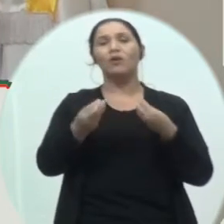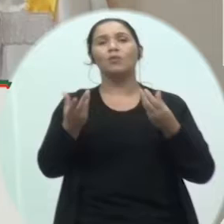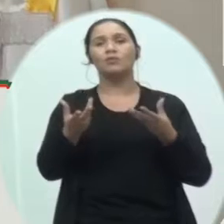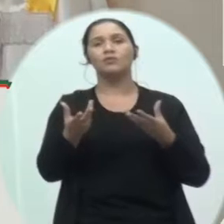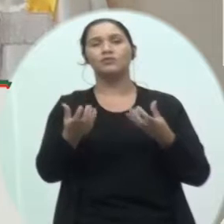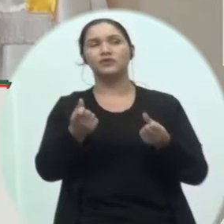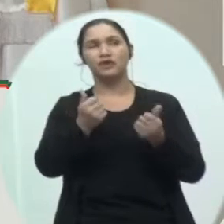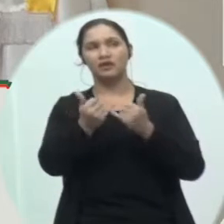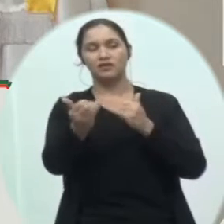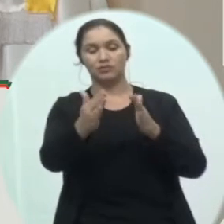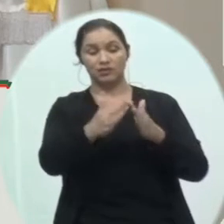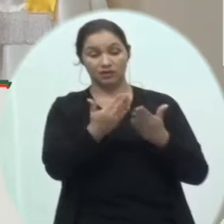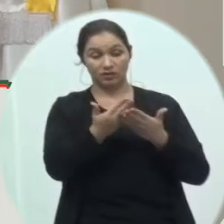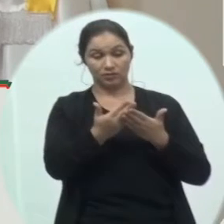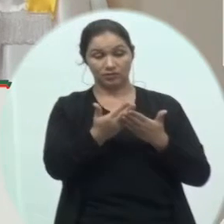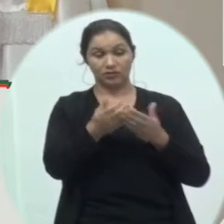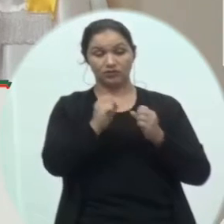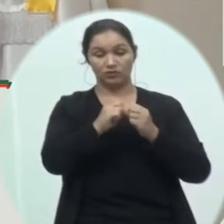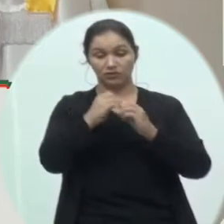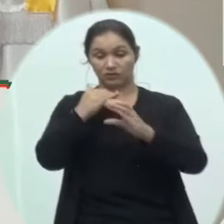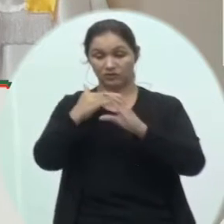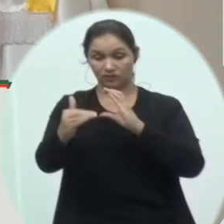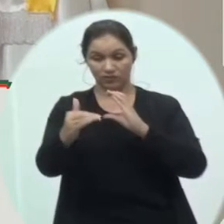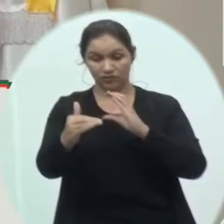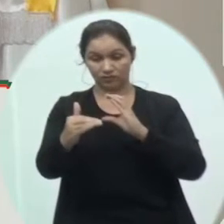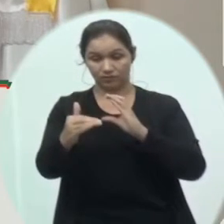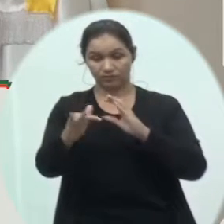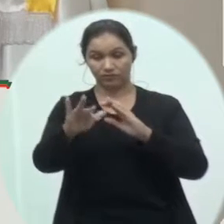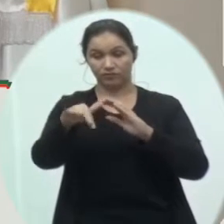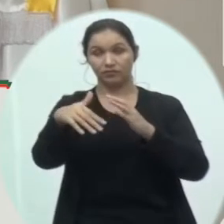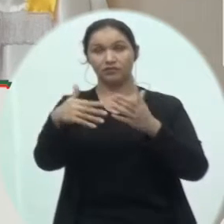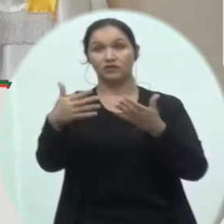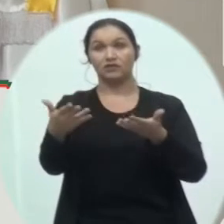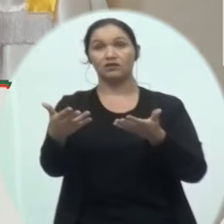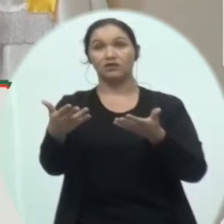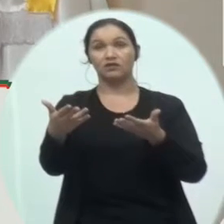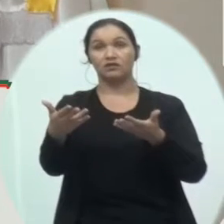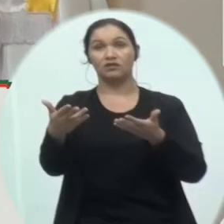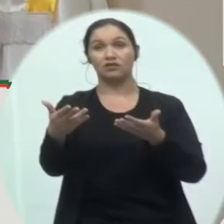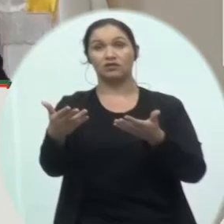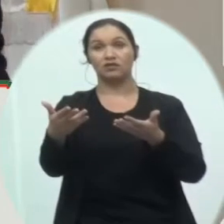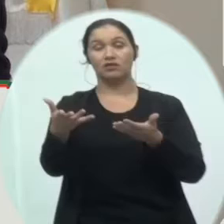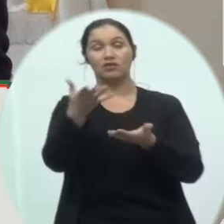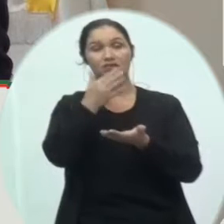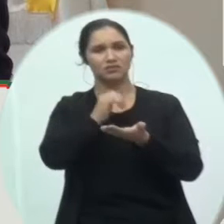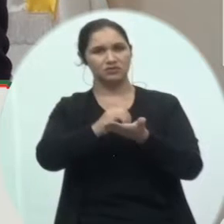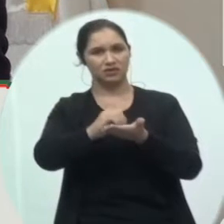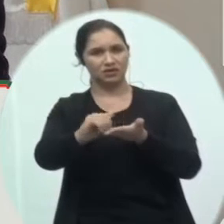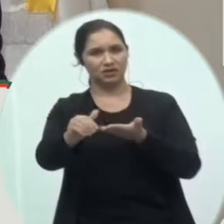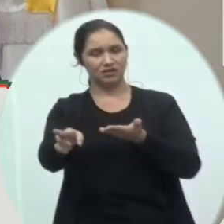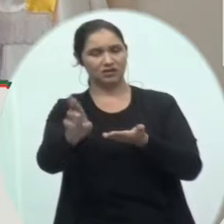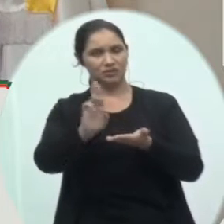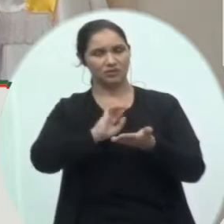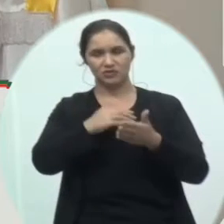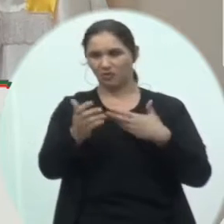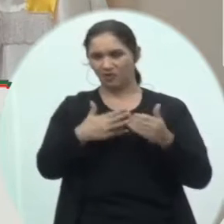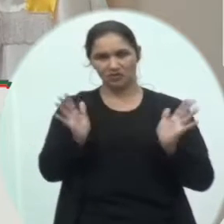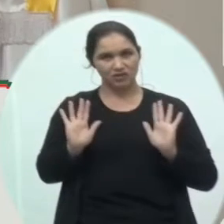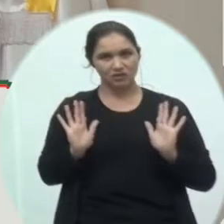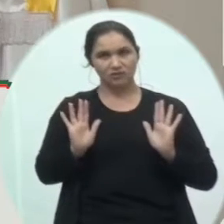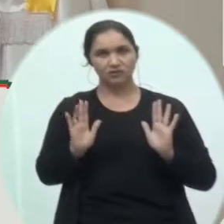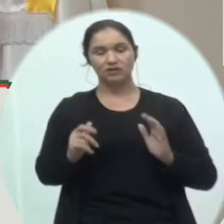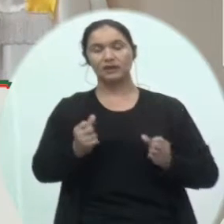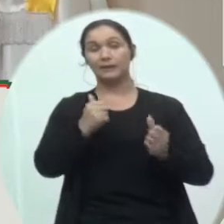tipo assim, o secretário escreveu e disse, ah, manda lá para ele. Eu fiz um requerimento